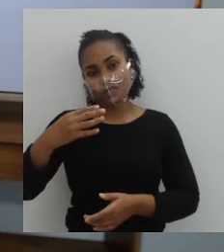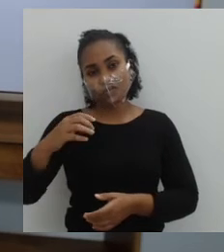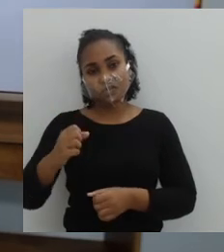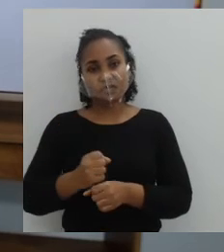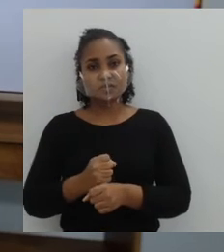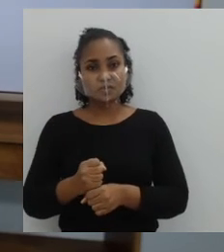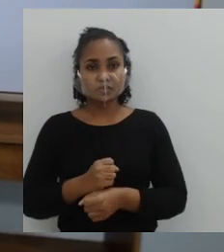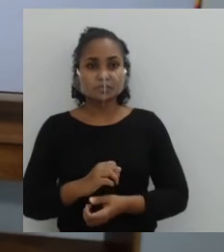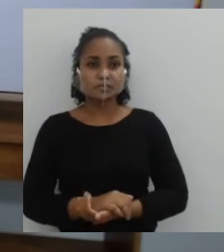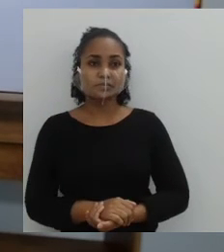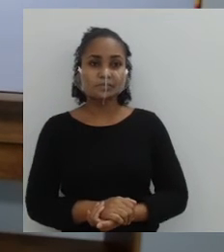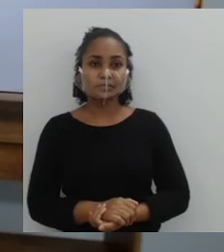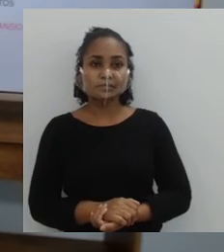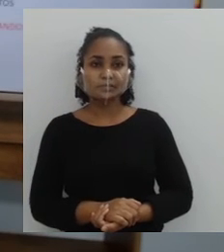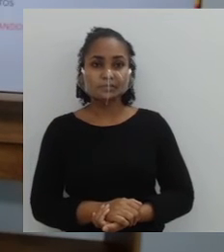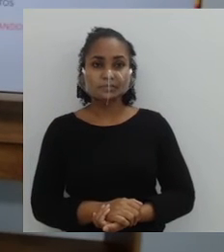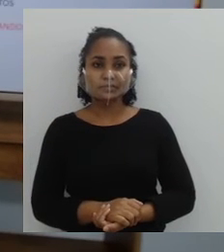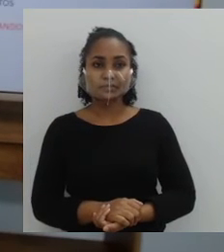24 anos.